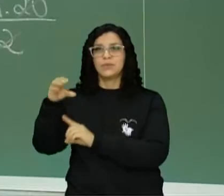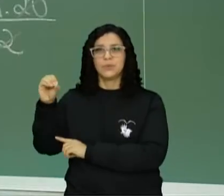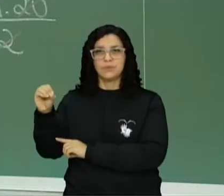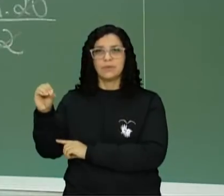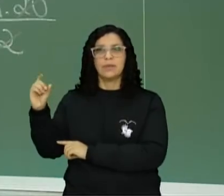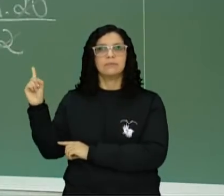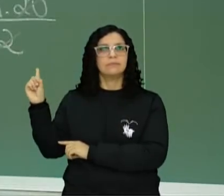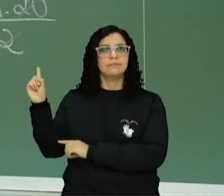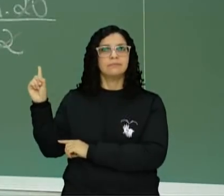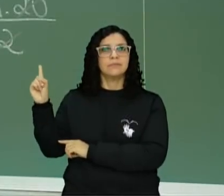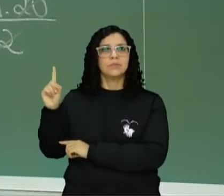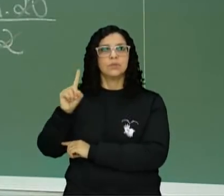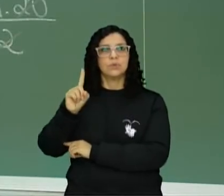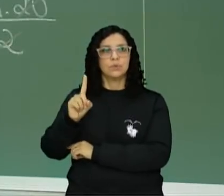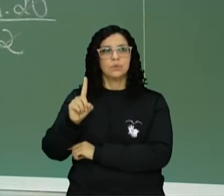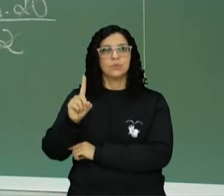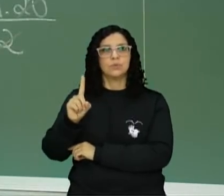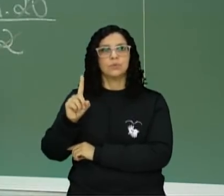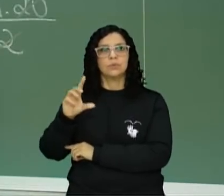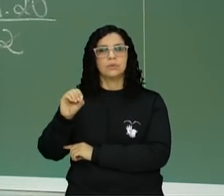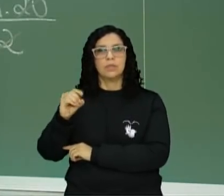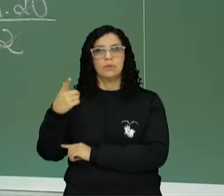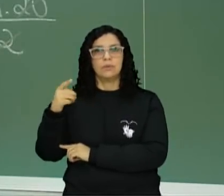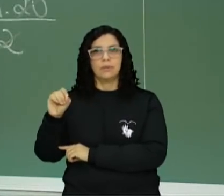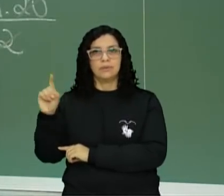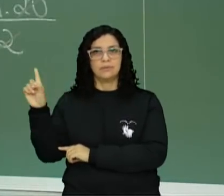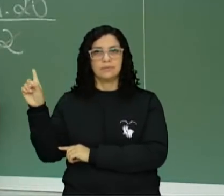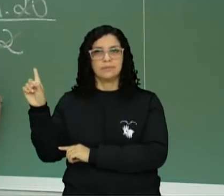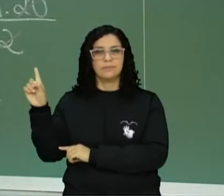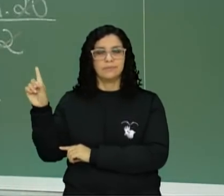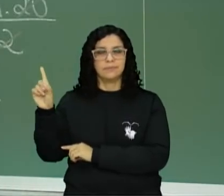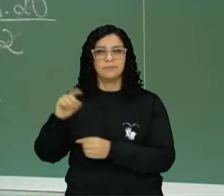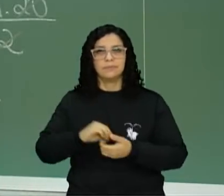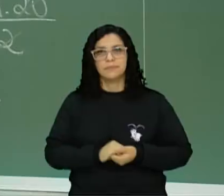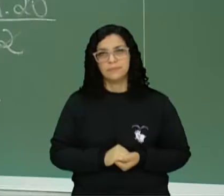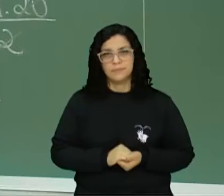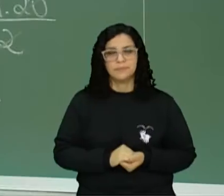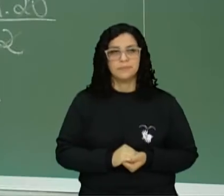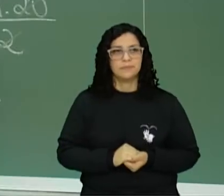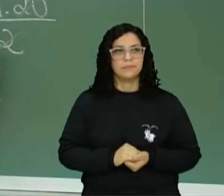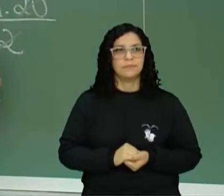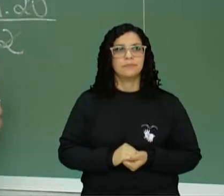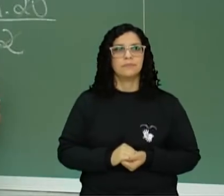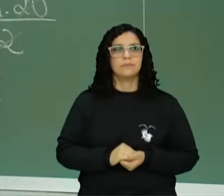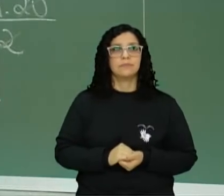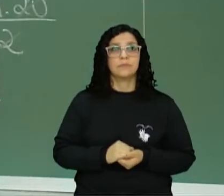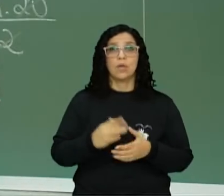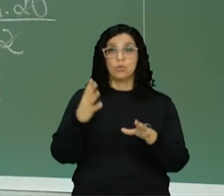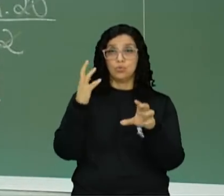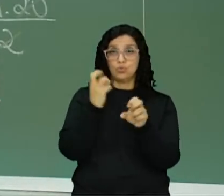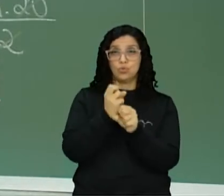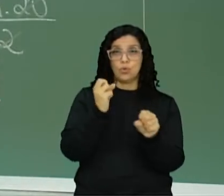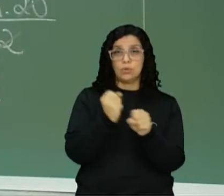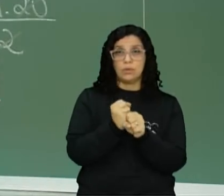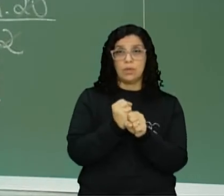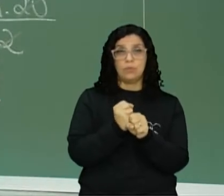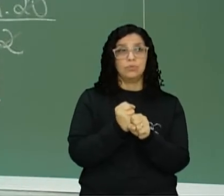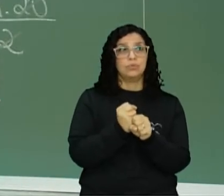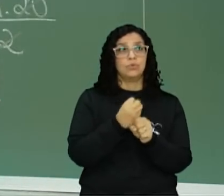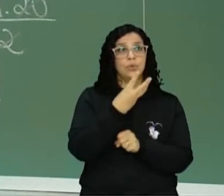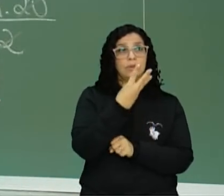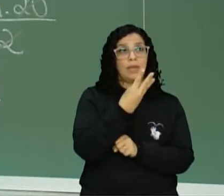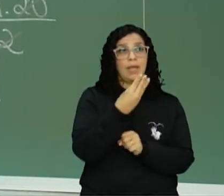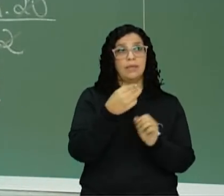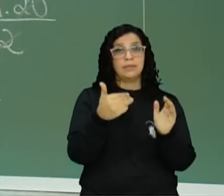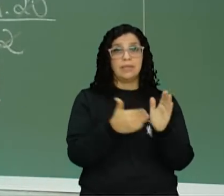ao final. A soma vai ficar 1010. 1010. Então, a soma dos 20 primeiros